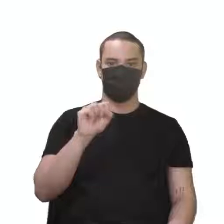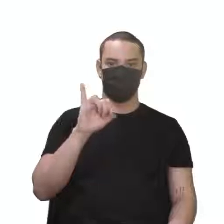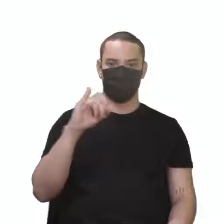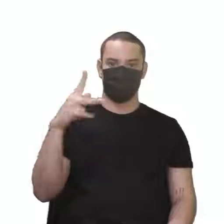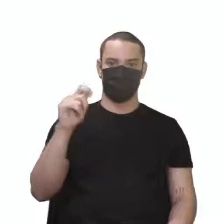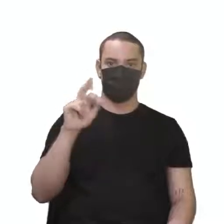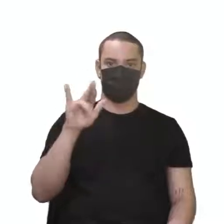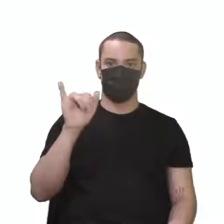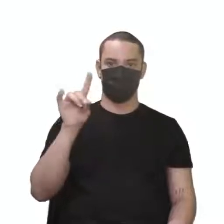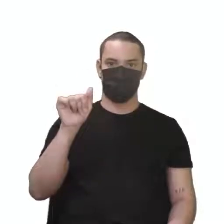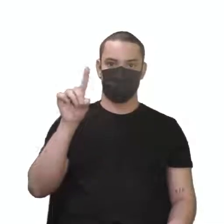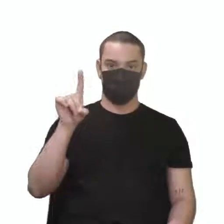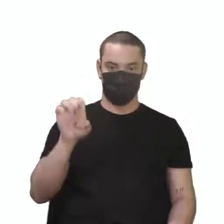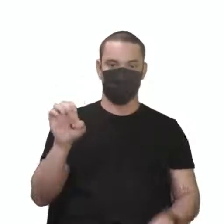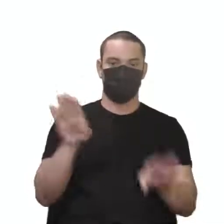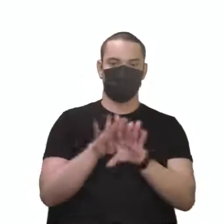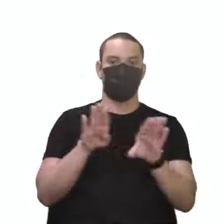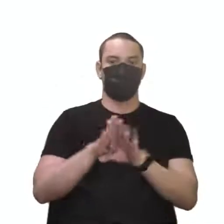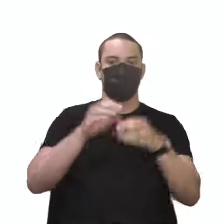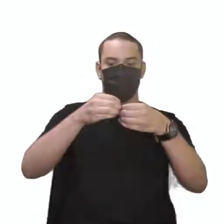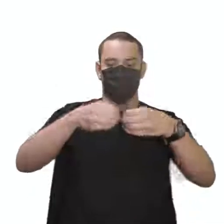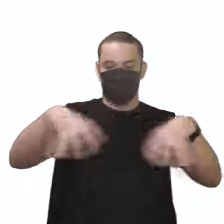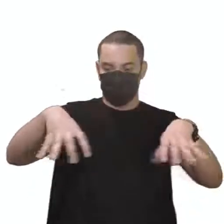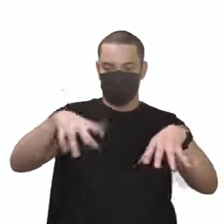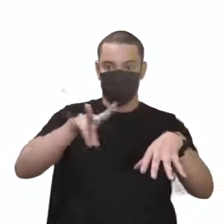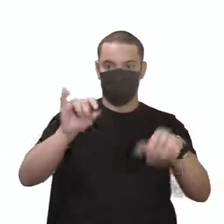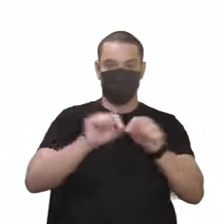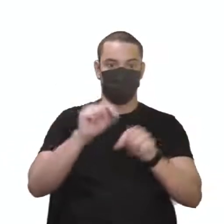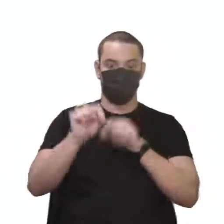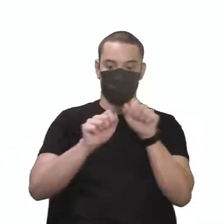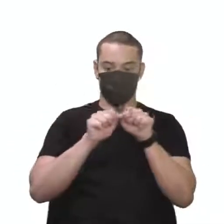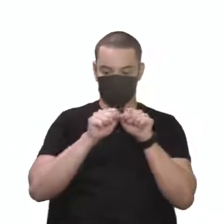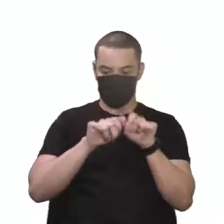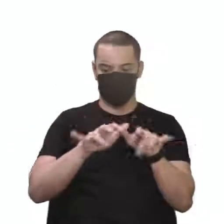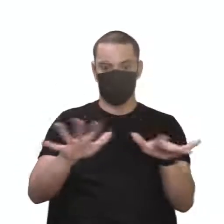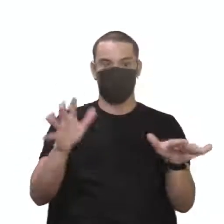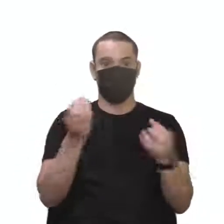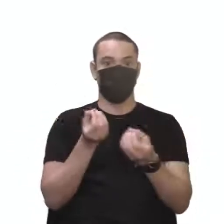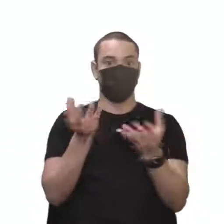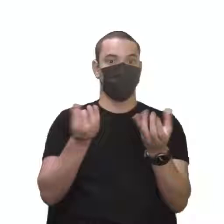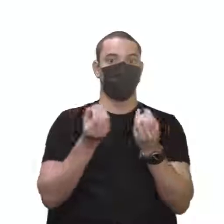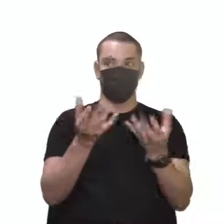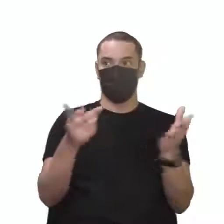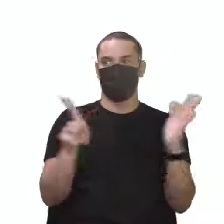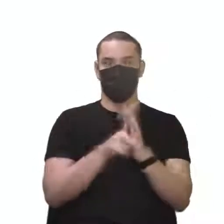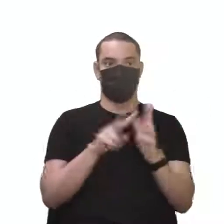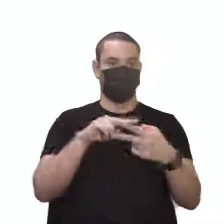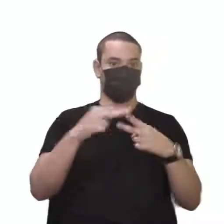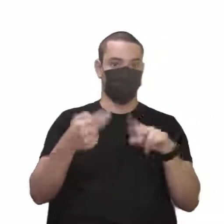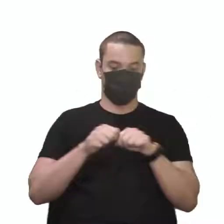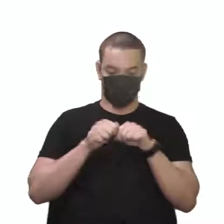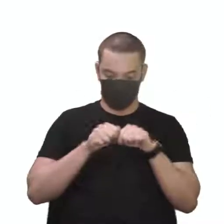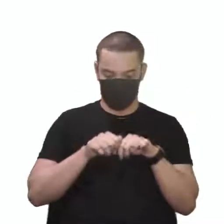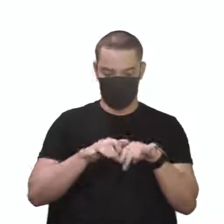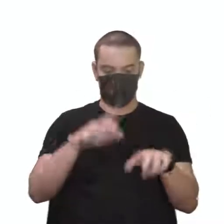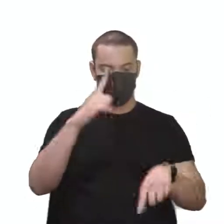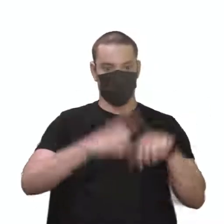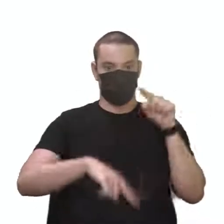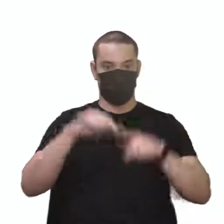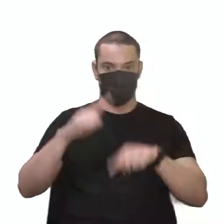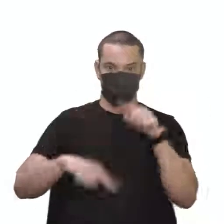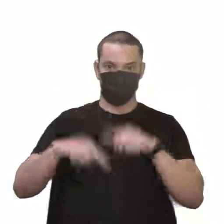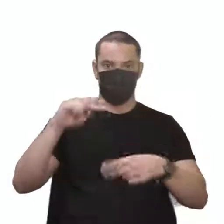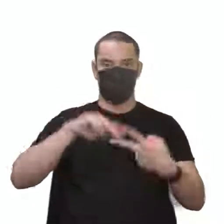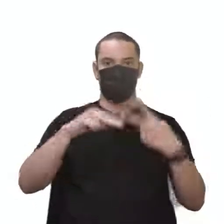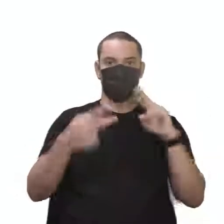essas bactérias se reproduzem por bipartição, elas transmitem essas informações genéticas aos seus filhos. O seu material